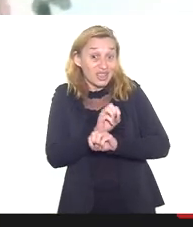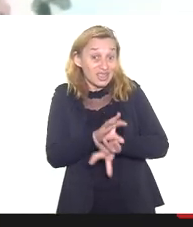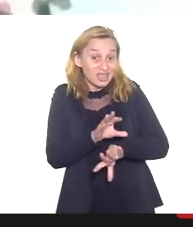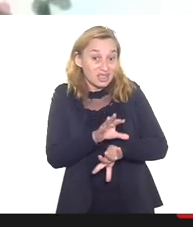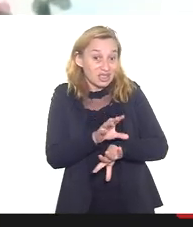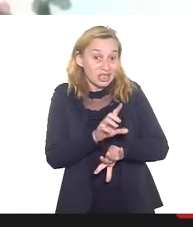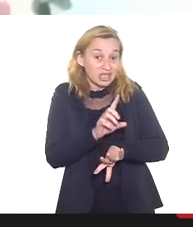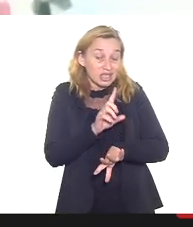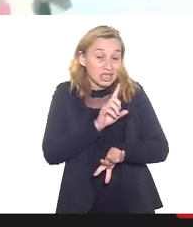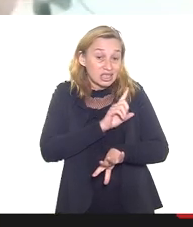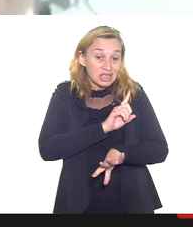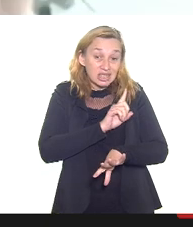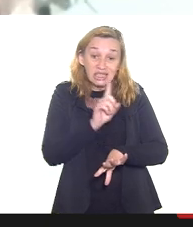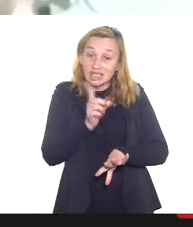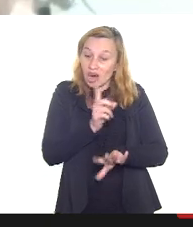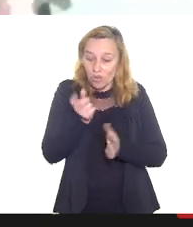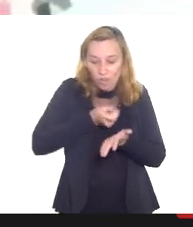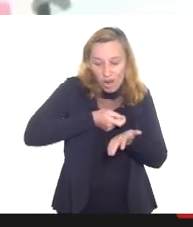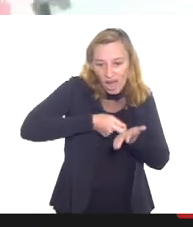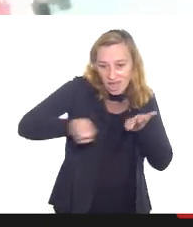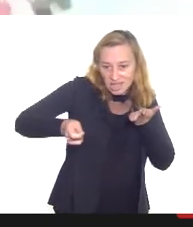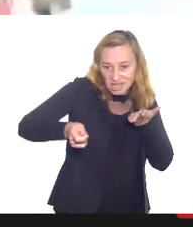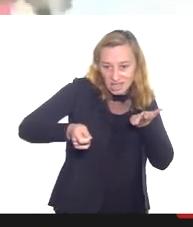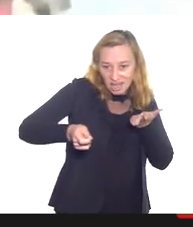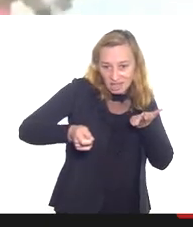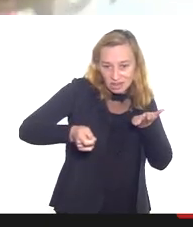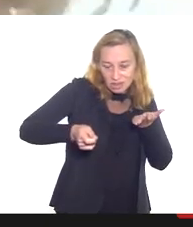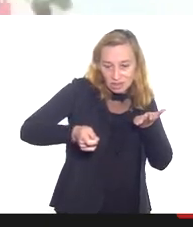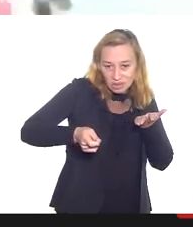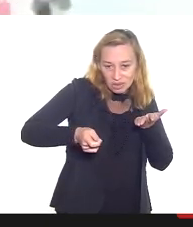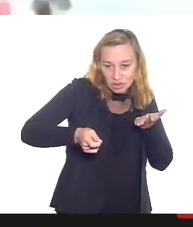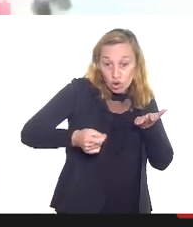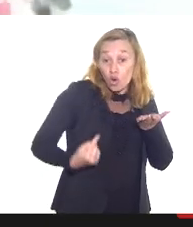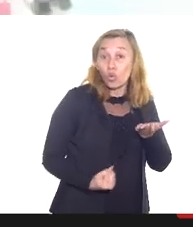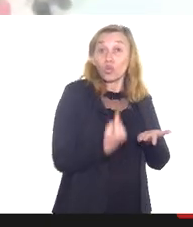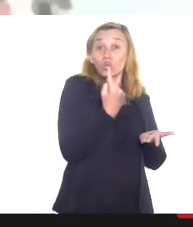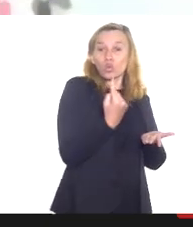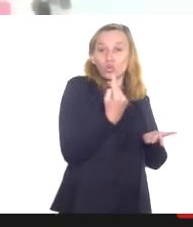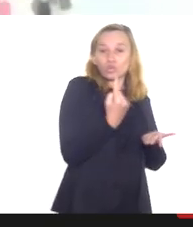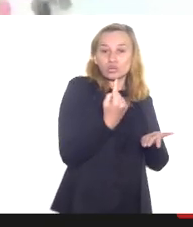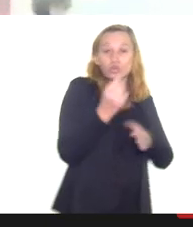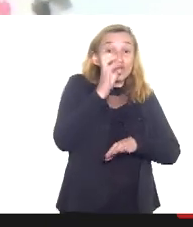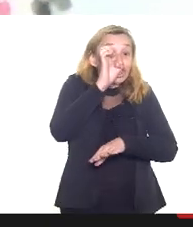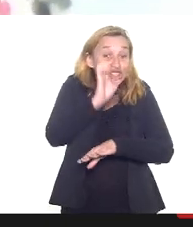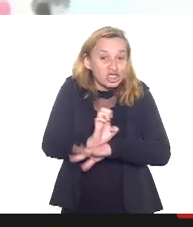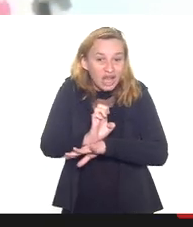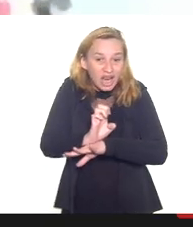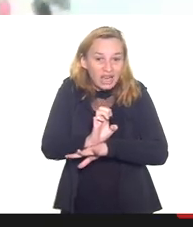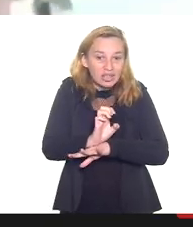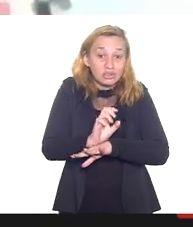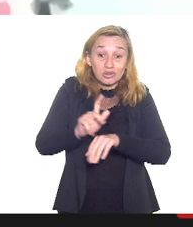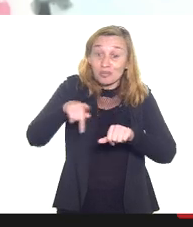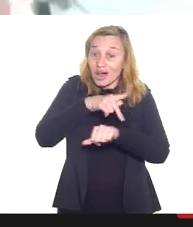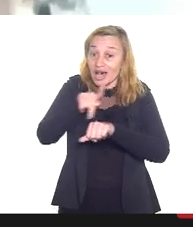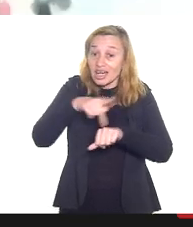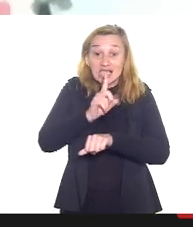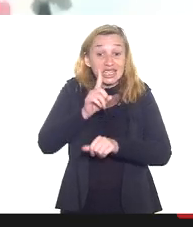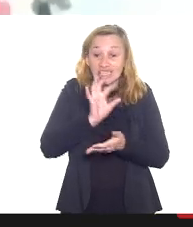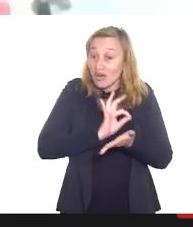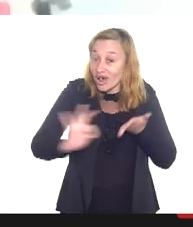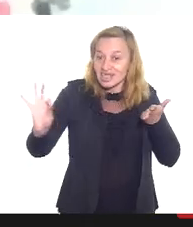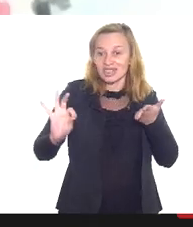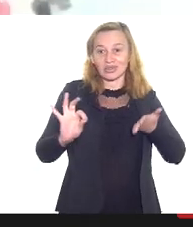não foi ainda assinado e é o único estado deste país que não